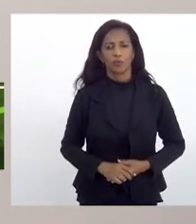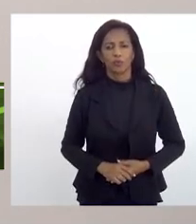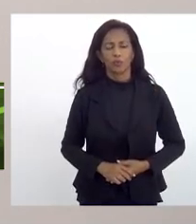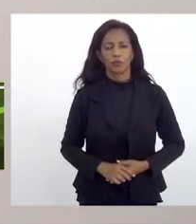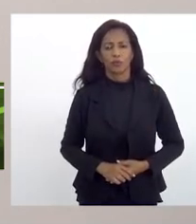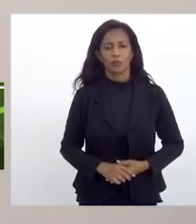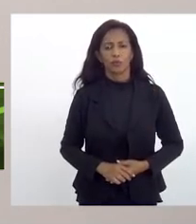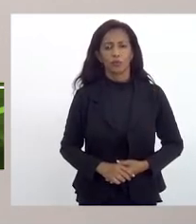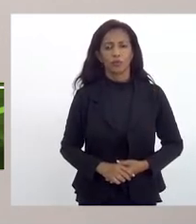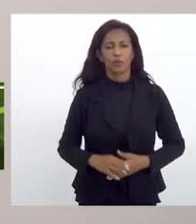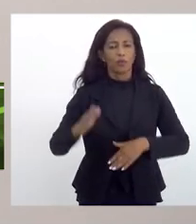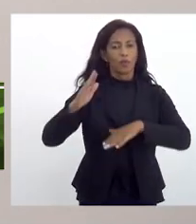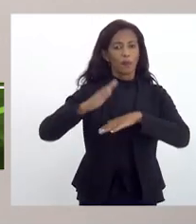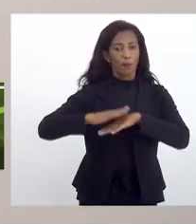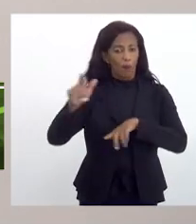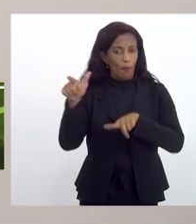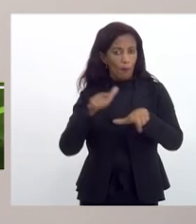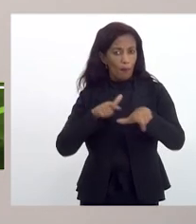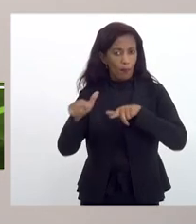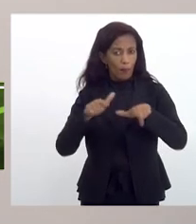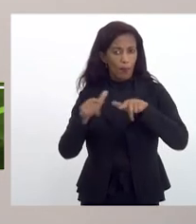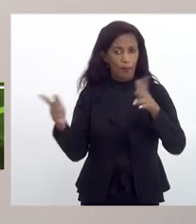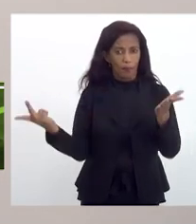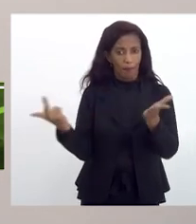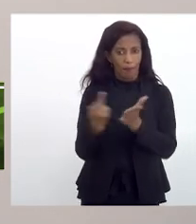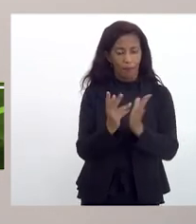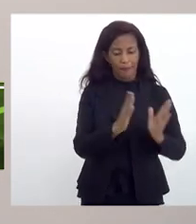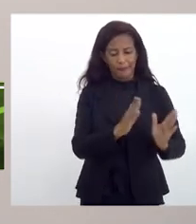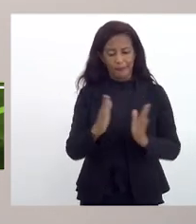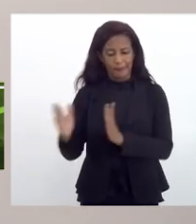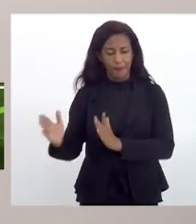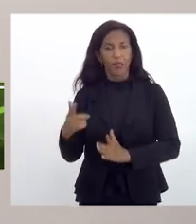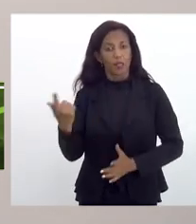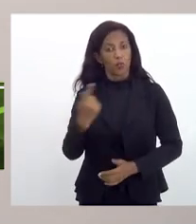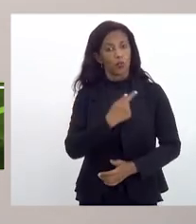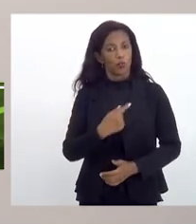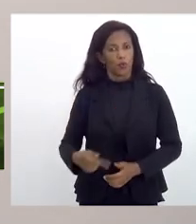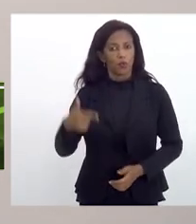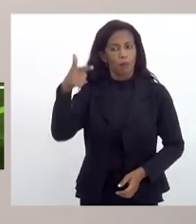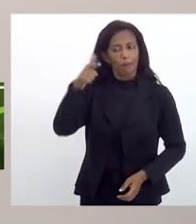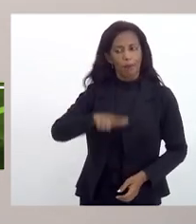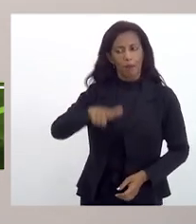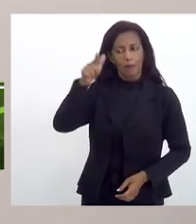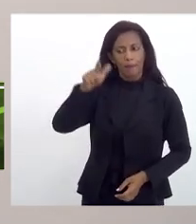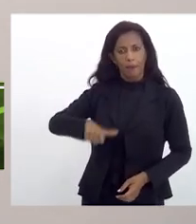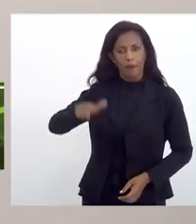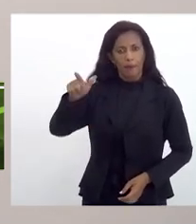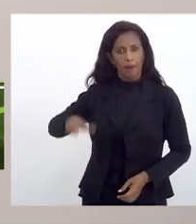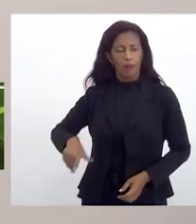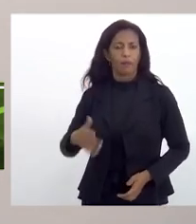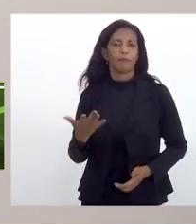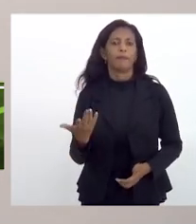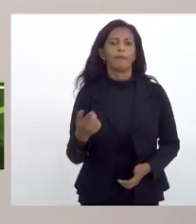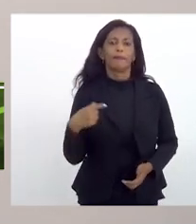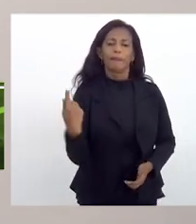O maior problema que a gente corre, e isso o governador Claudio Castro tem repetido muito, é a gente ter